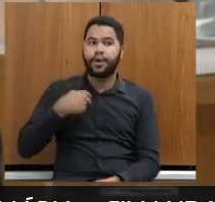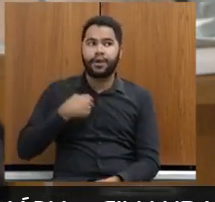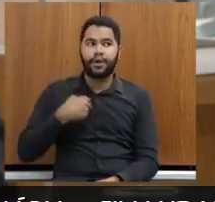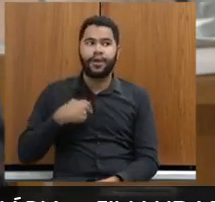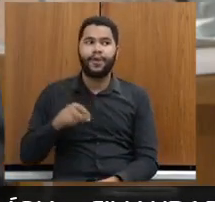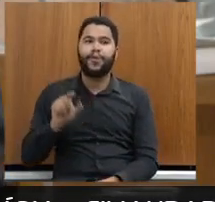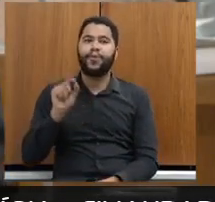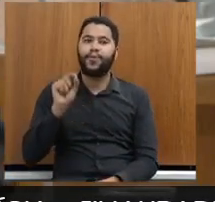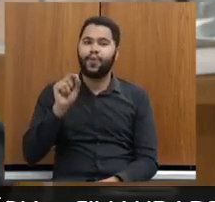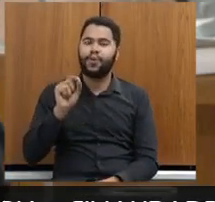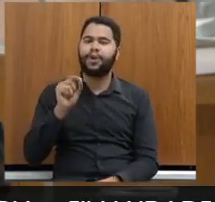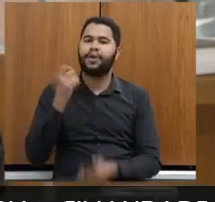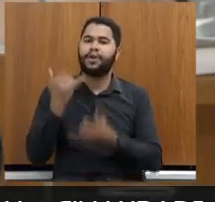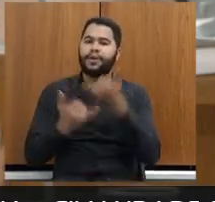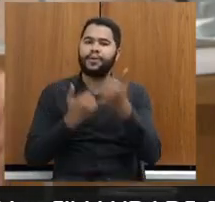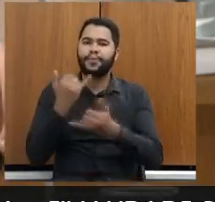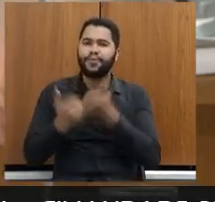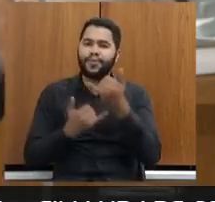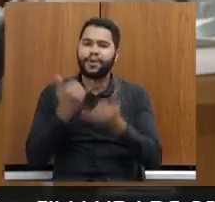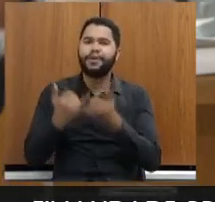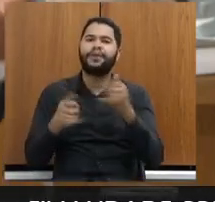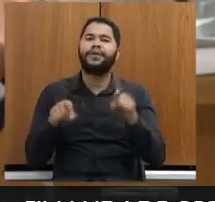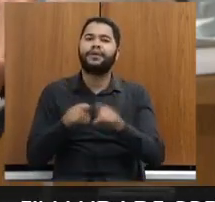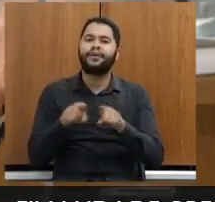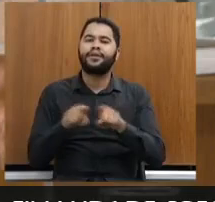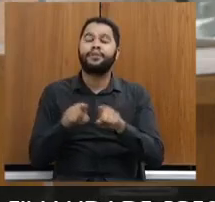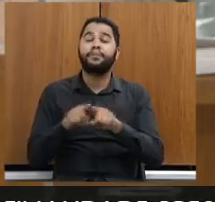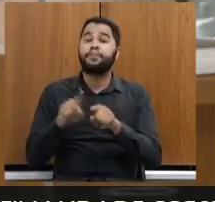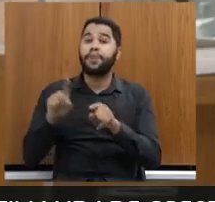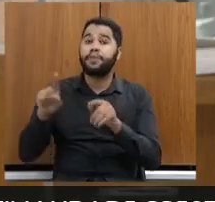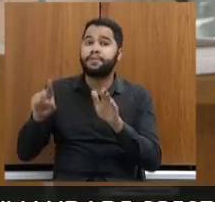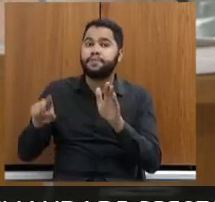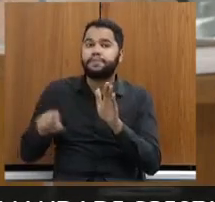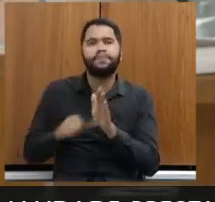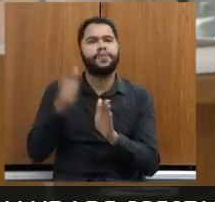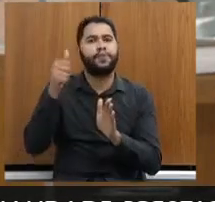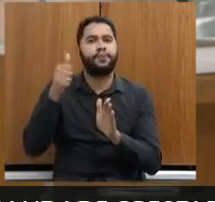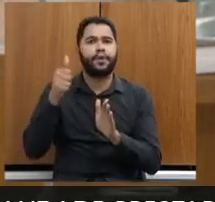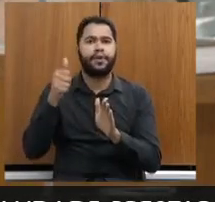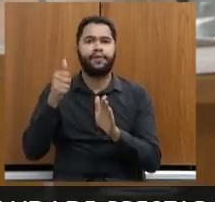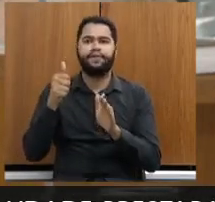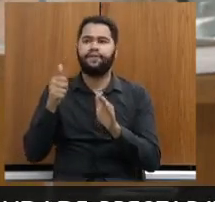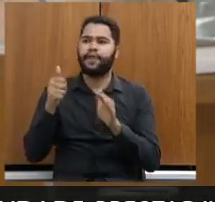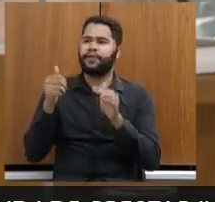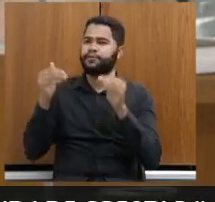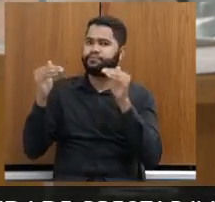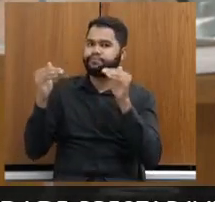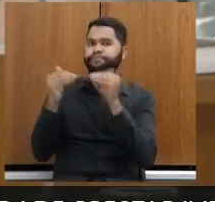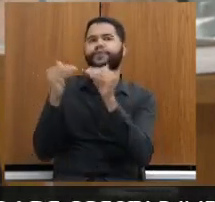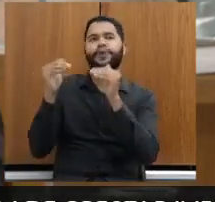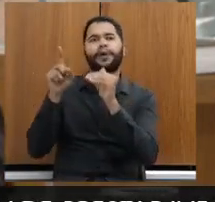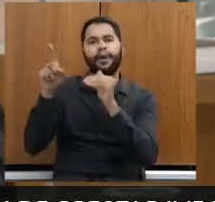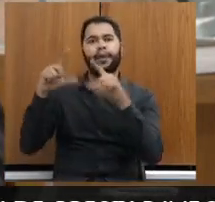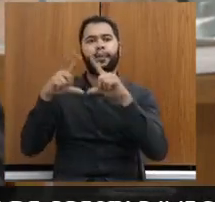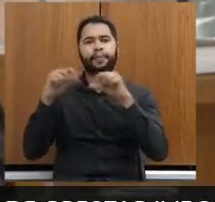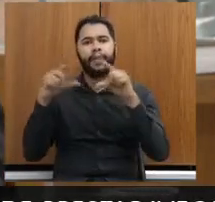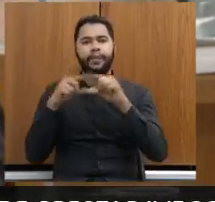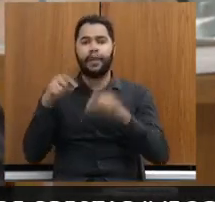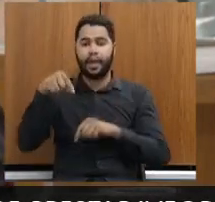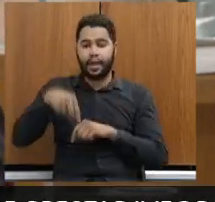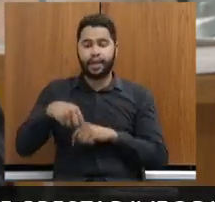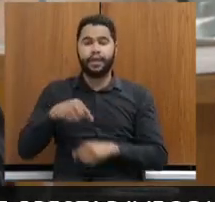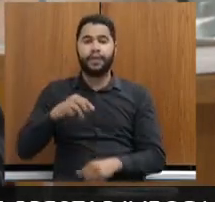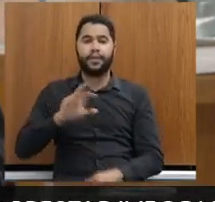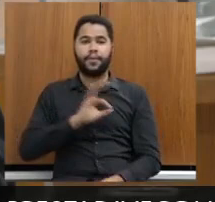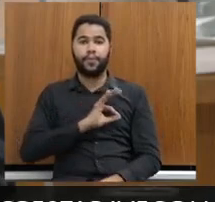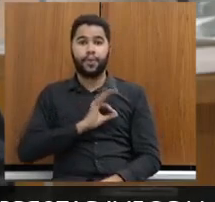até brinquei com o Subtenente Gonzaga de pela primeira vez nós empatamos em Brasília enquanto a polícia militar